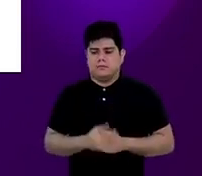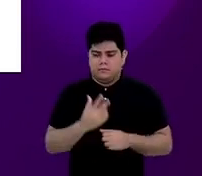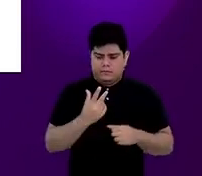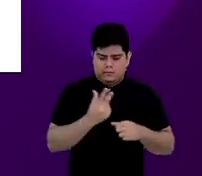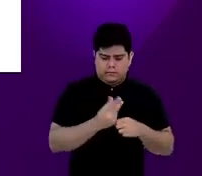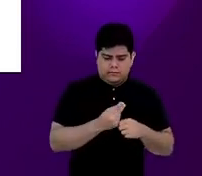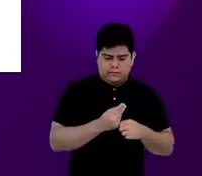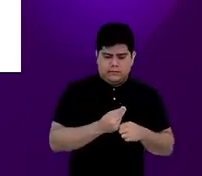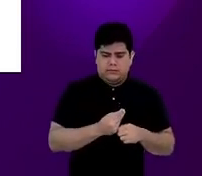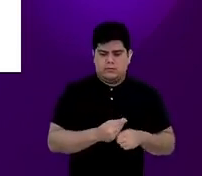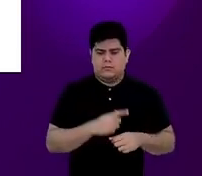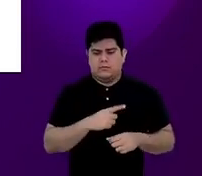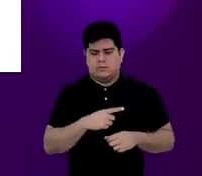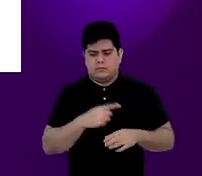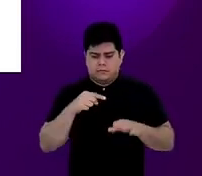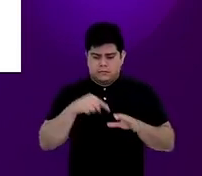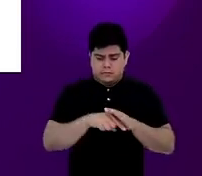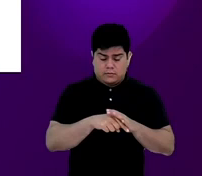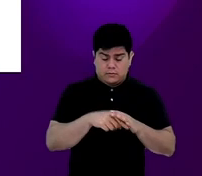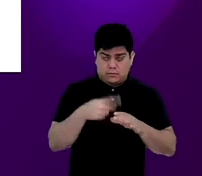cervical, superficial e profundo,